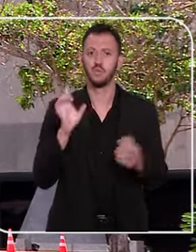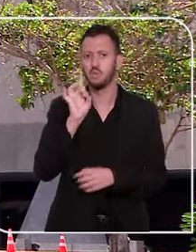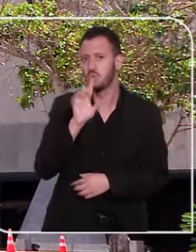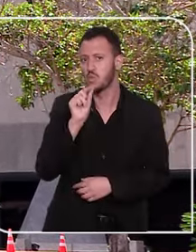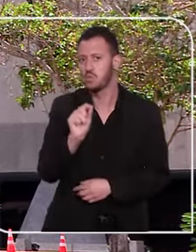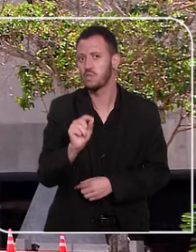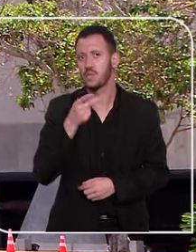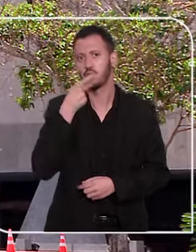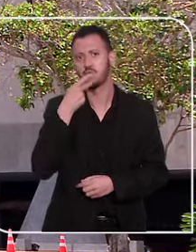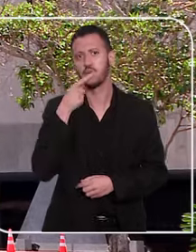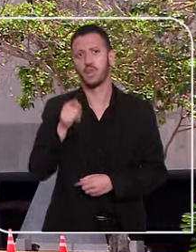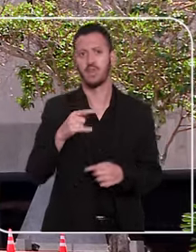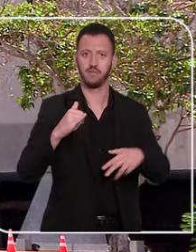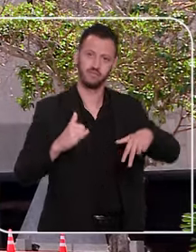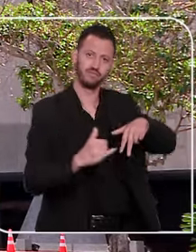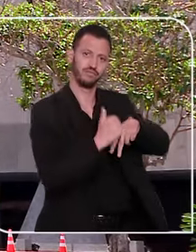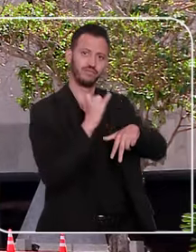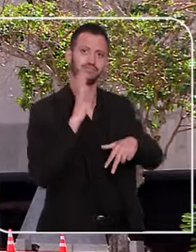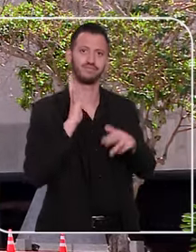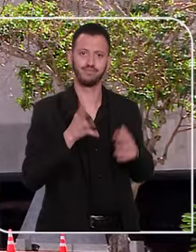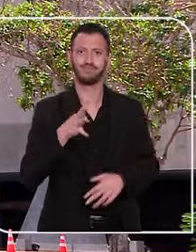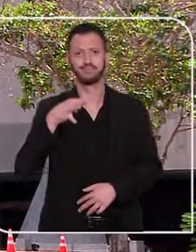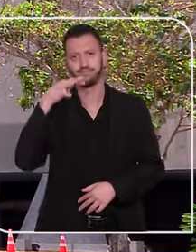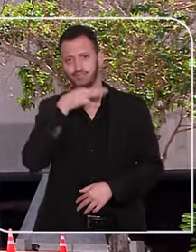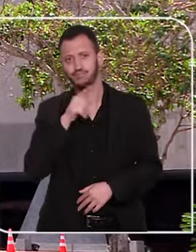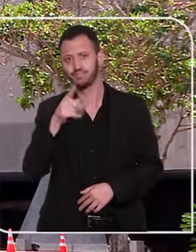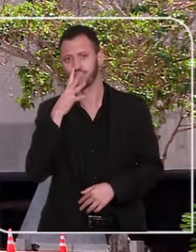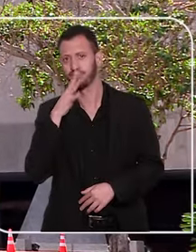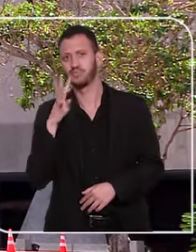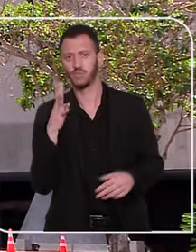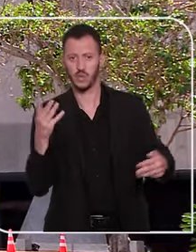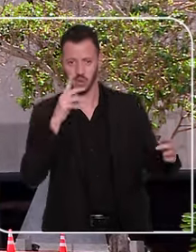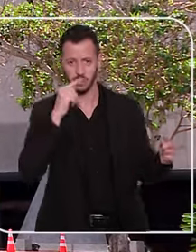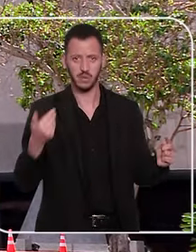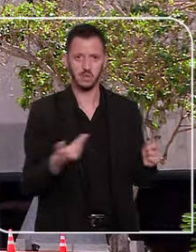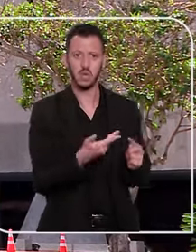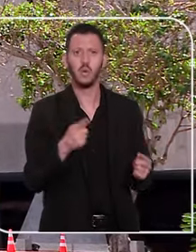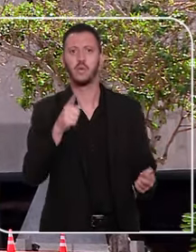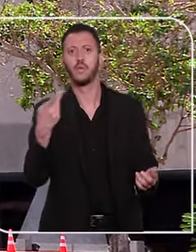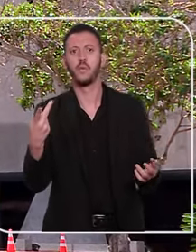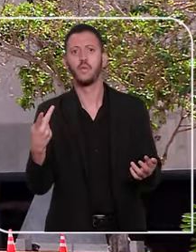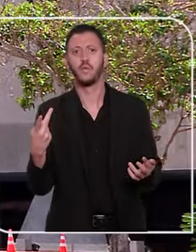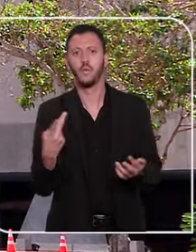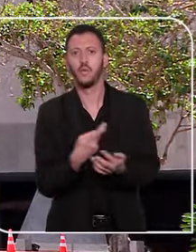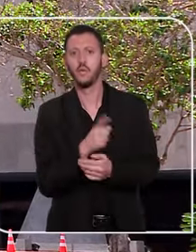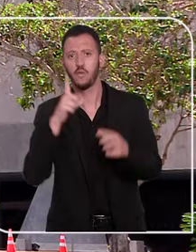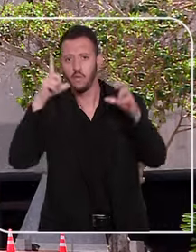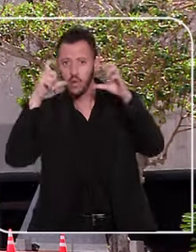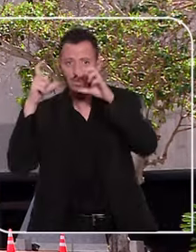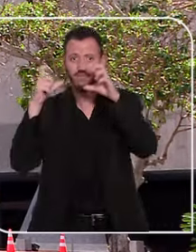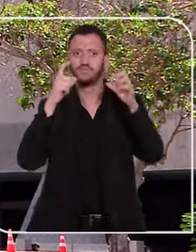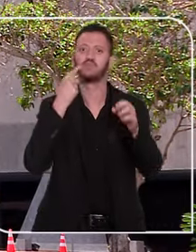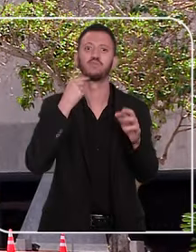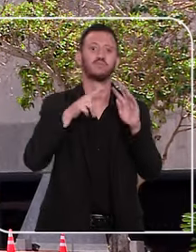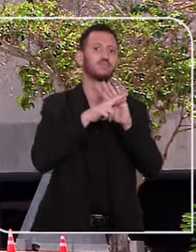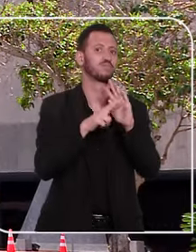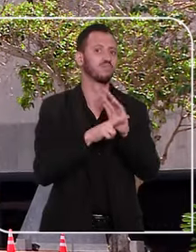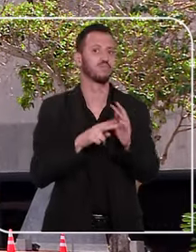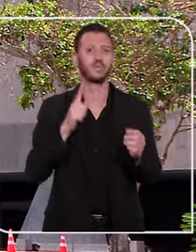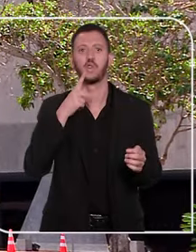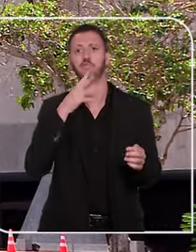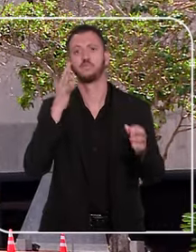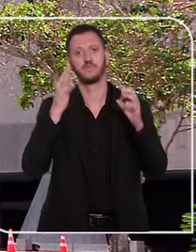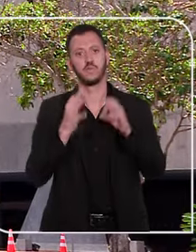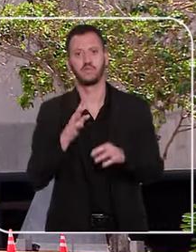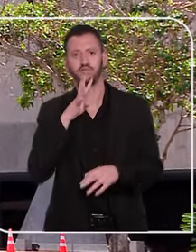fato baseadas unicamente na palavra das vítimas que reconheceram o acusado por foto e pessoalmente mas sem observar as regras